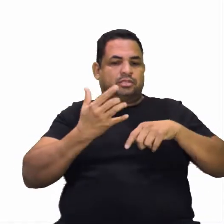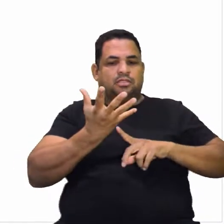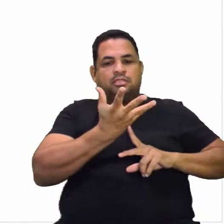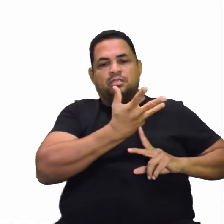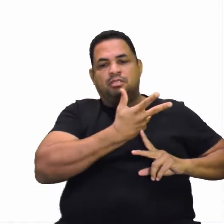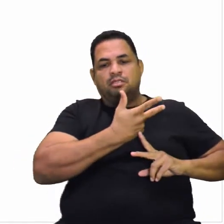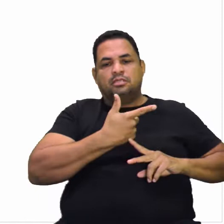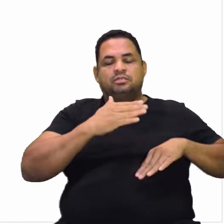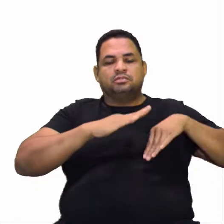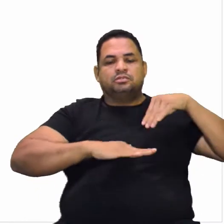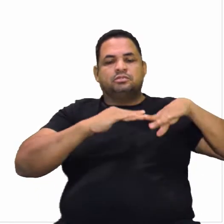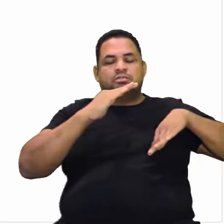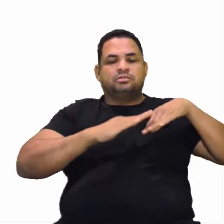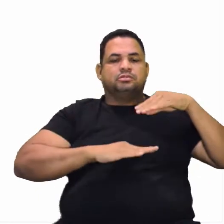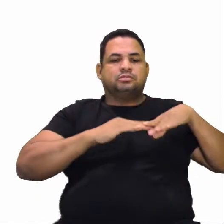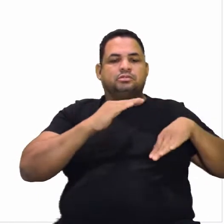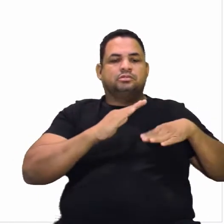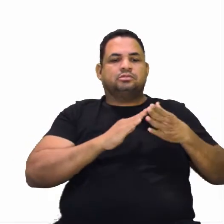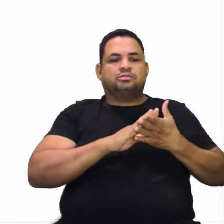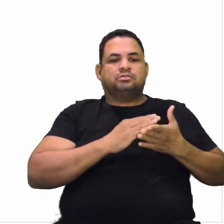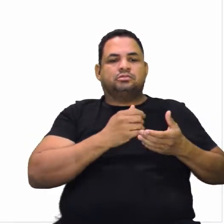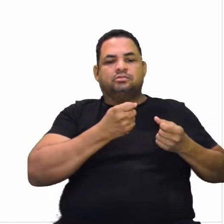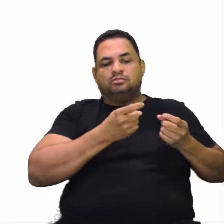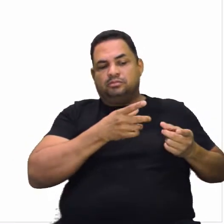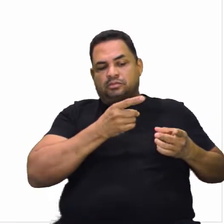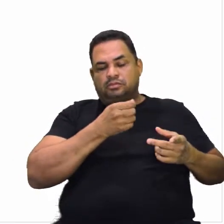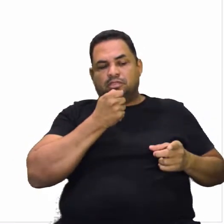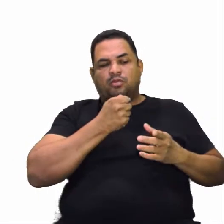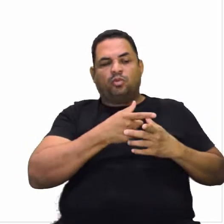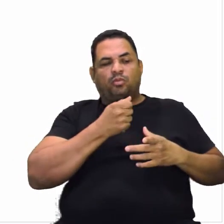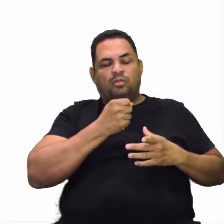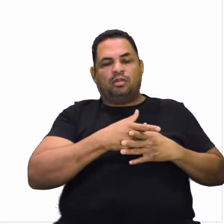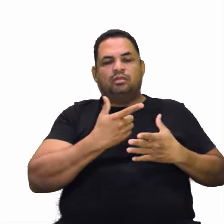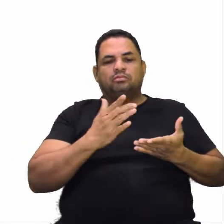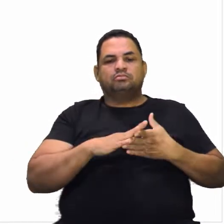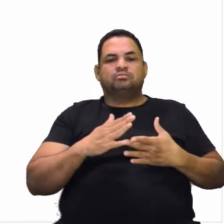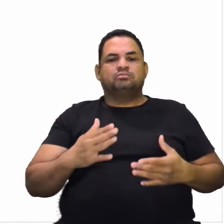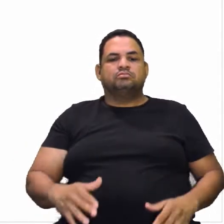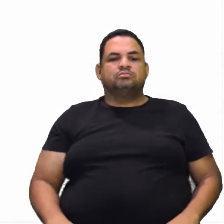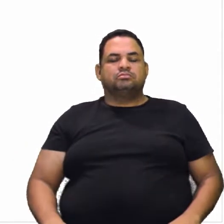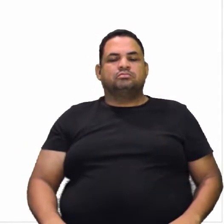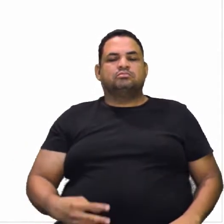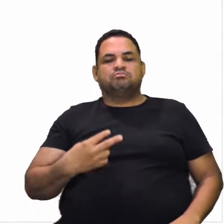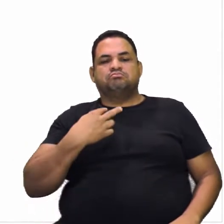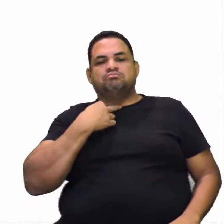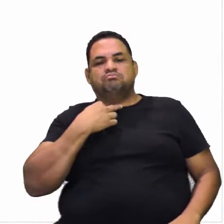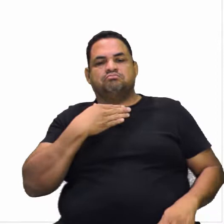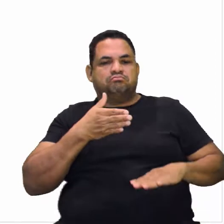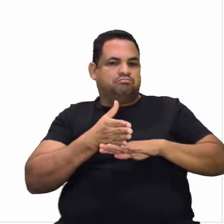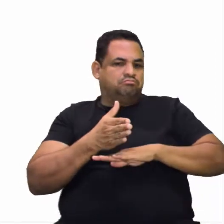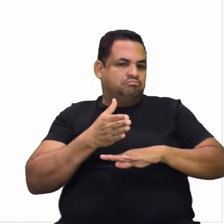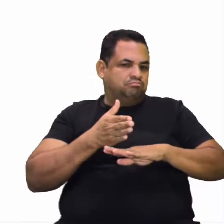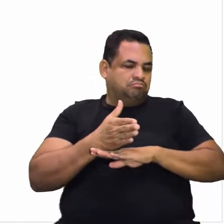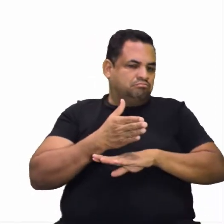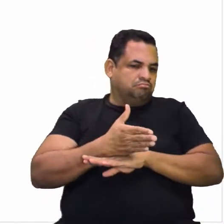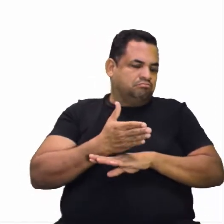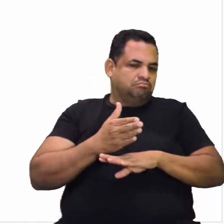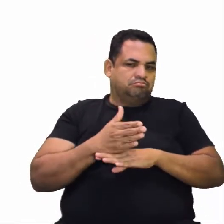viram aqui com o comércio e artesanato, mas você não pode ter terra, você não pode participar